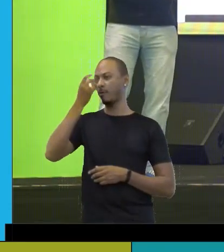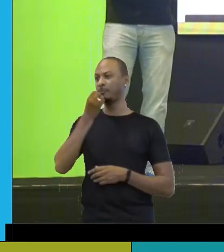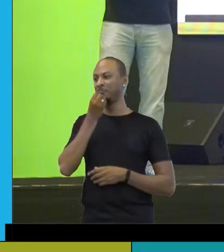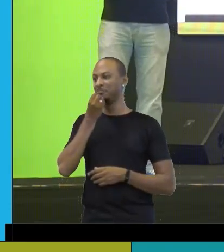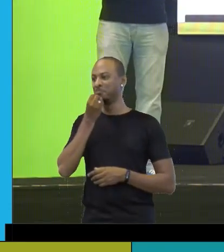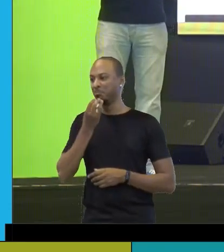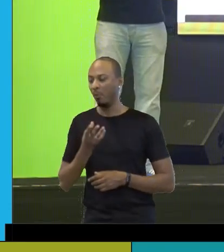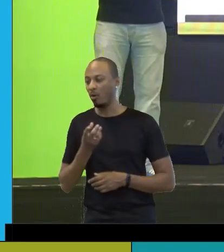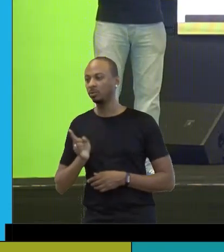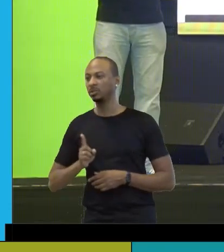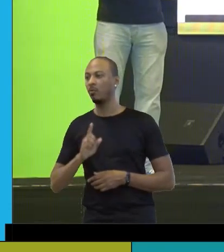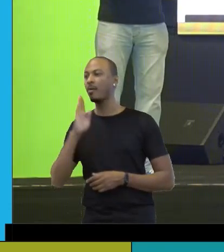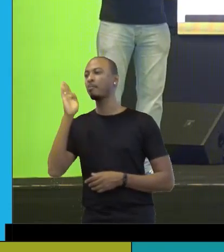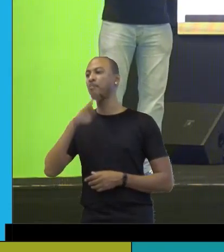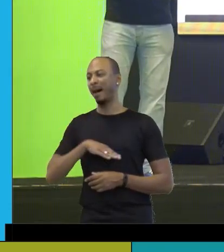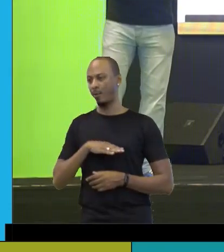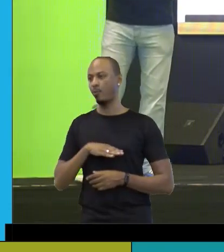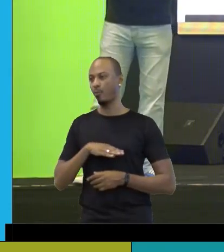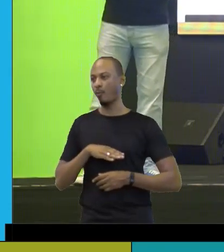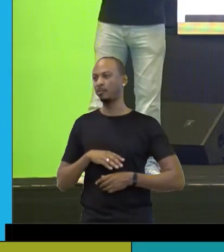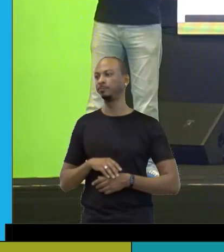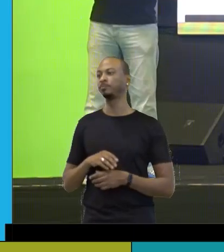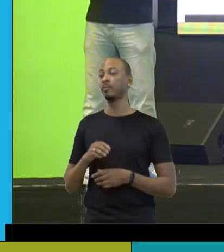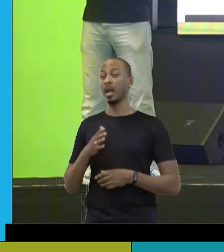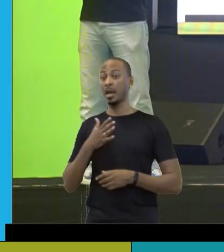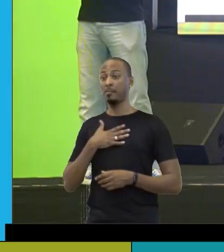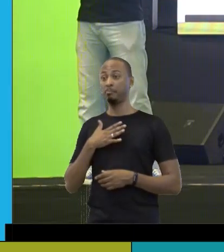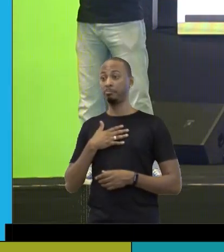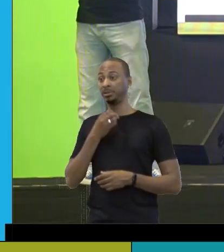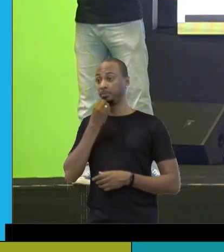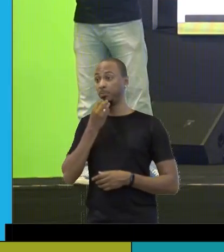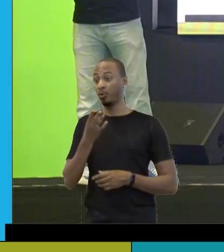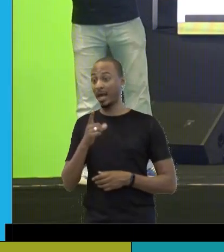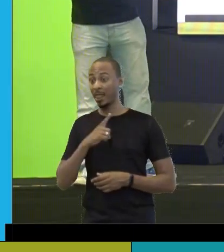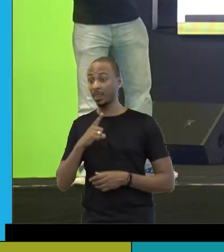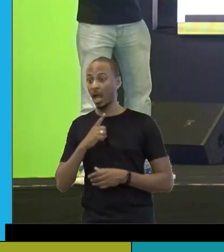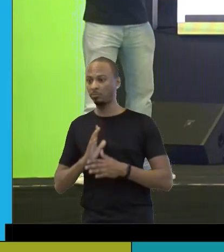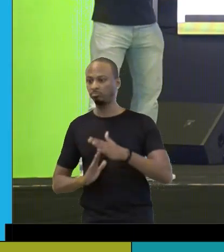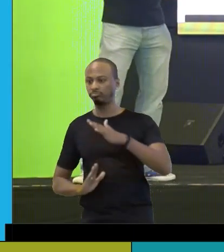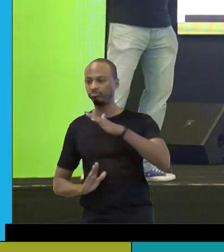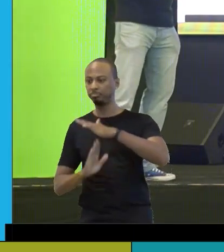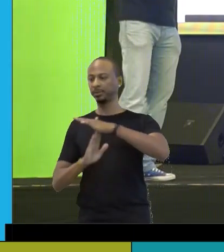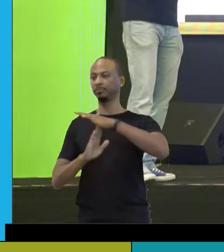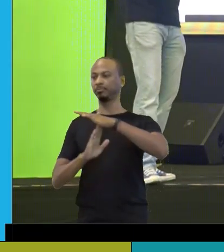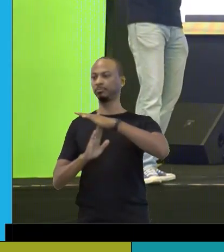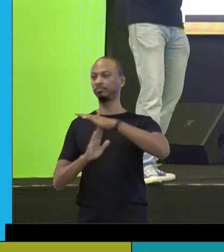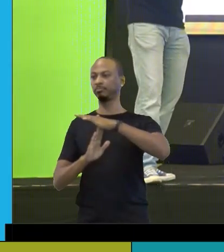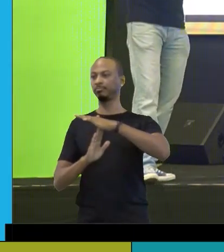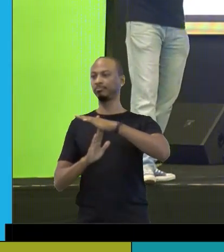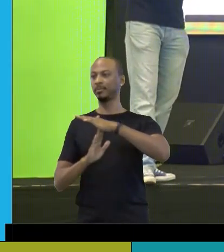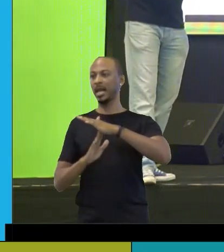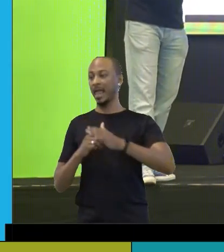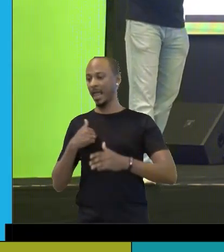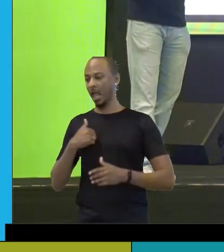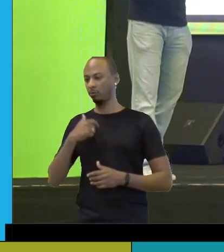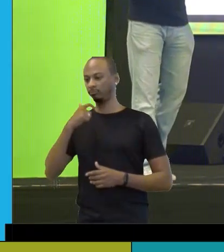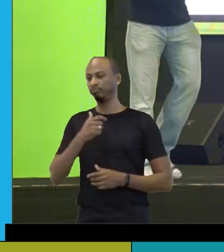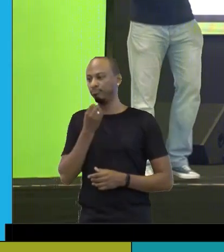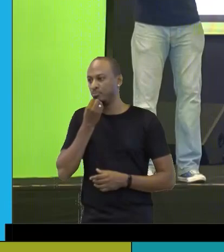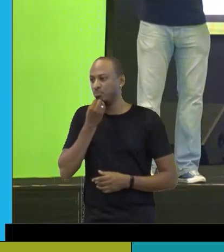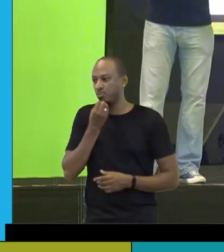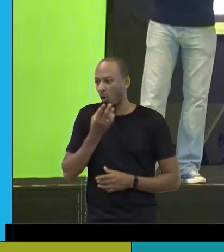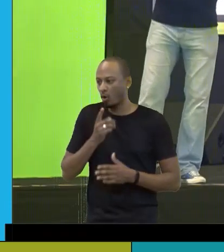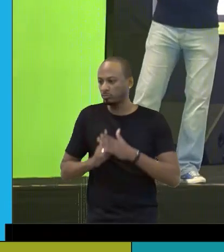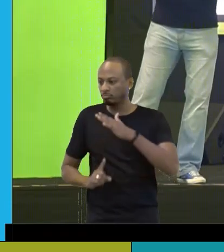agindo por bondade, pois a minha bondade ela tem um limite. A minha bondade ela tem uma condição.